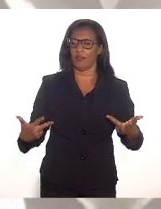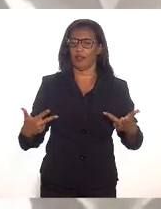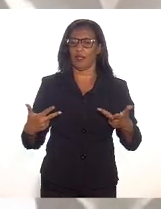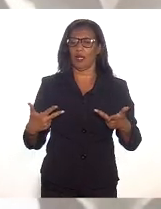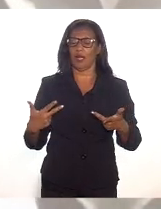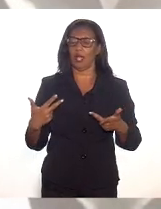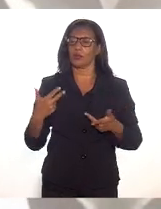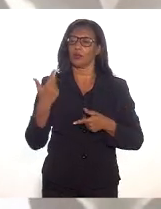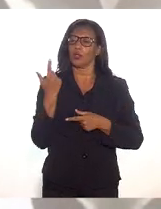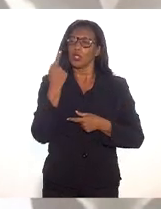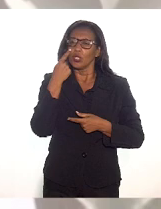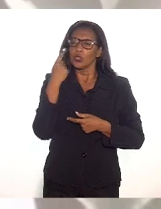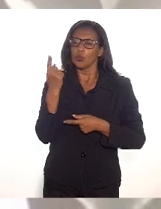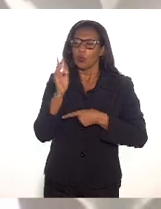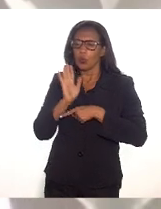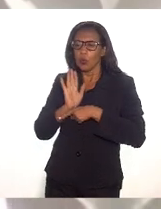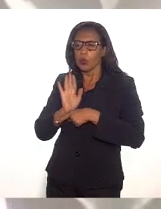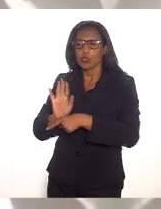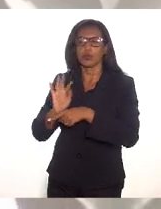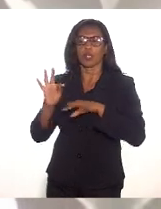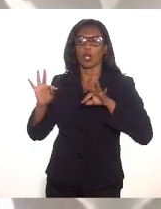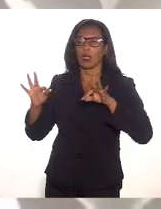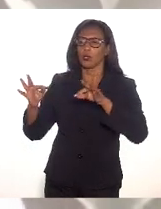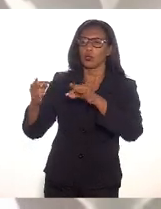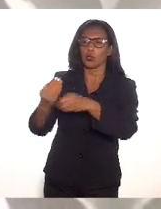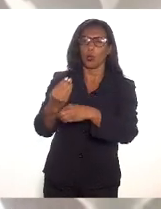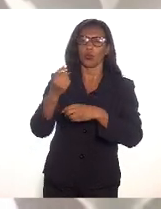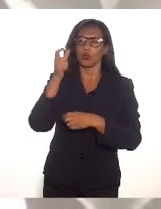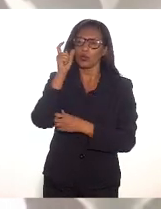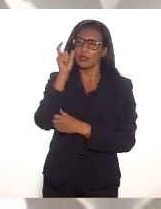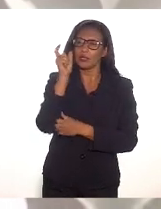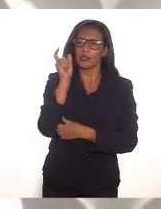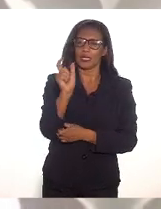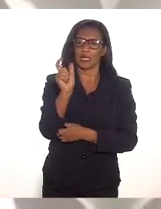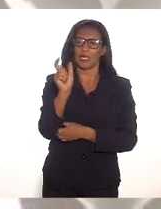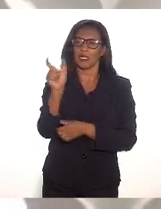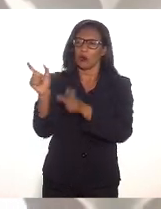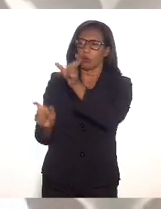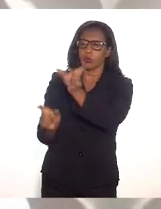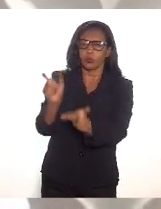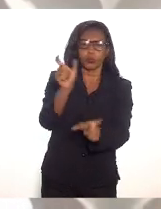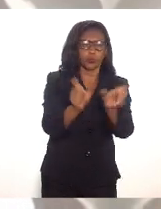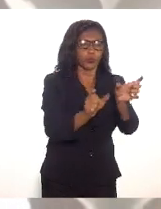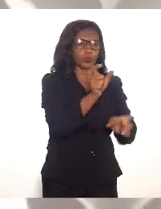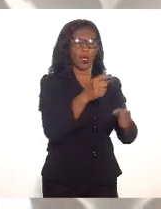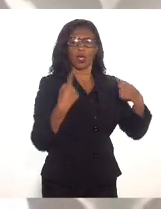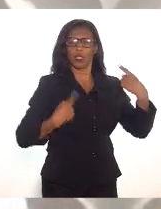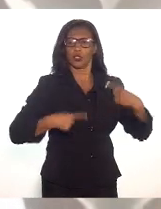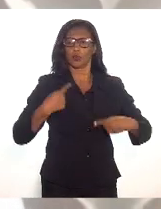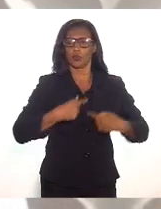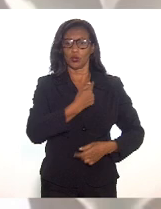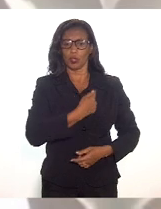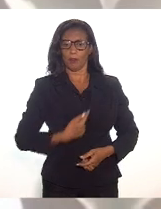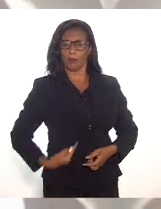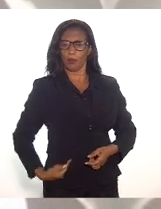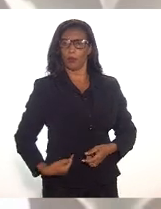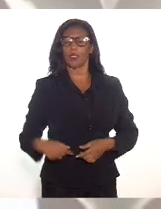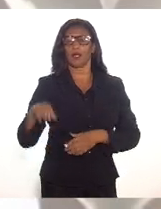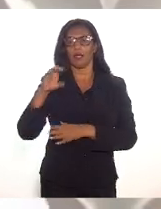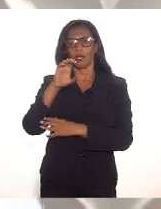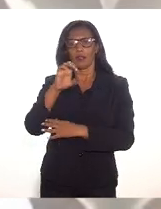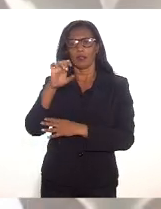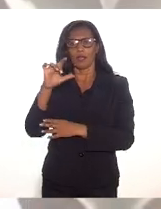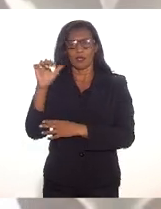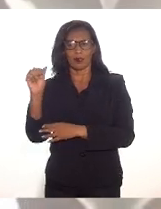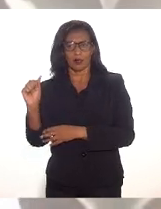um atendimento a todos os interesses do cidadão, as políticas públicas, porque a SEDAI